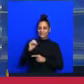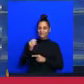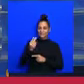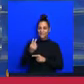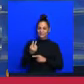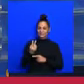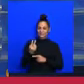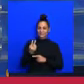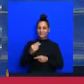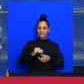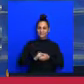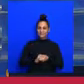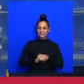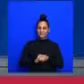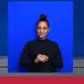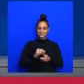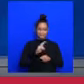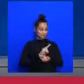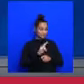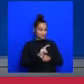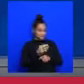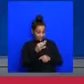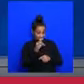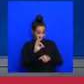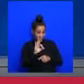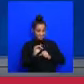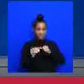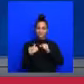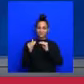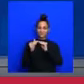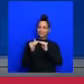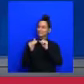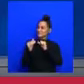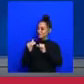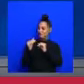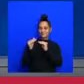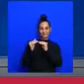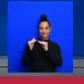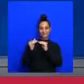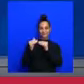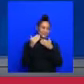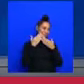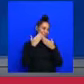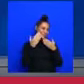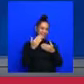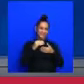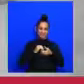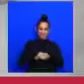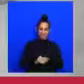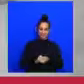40 e 02. Auditoras, confirmam? Sim, confirmo. Sim, confirmo. Obrigado.